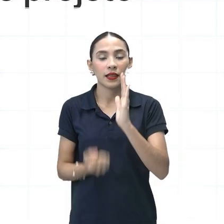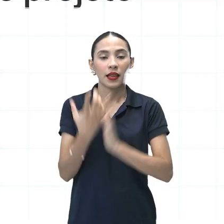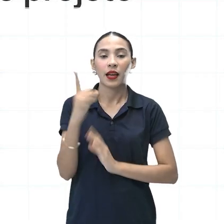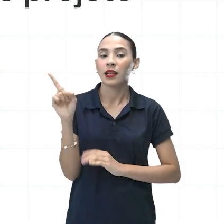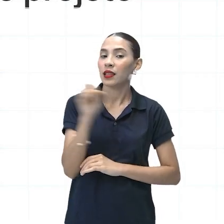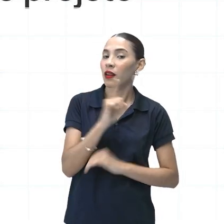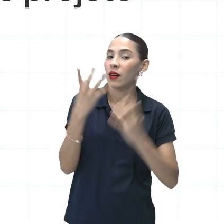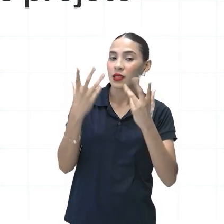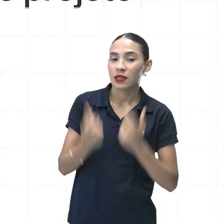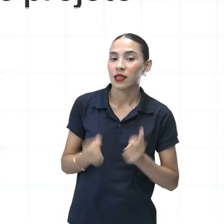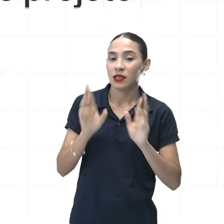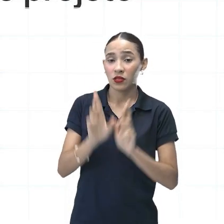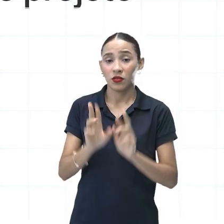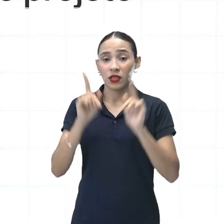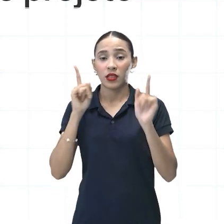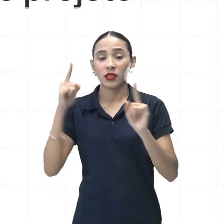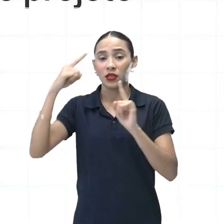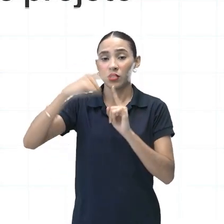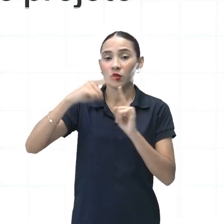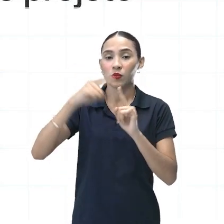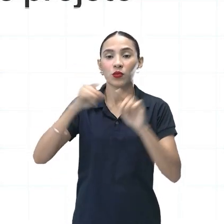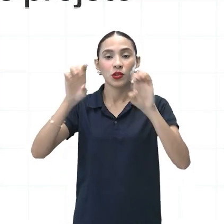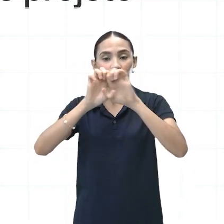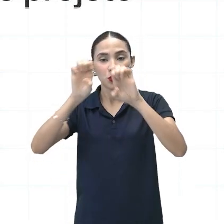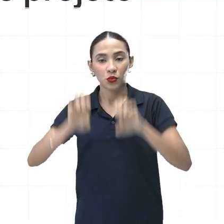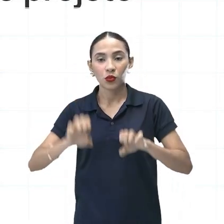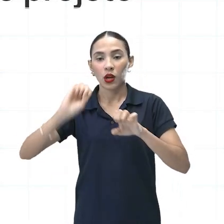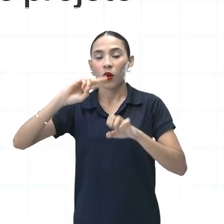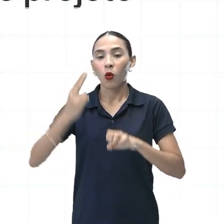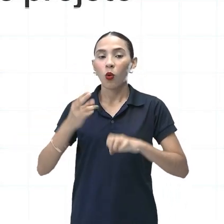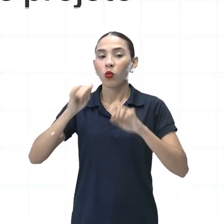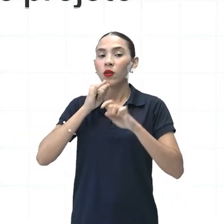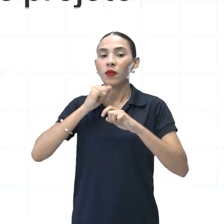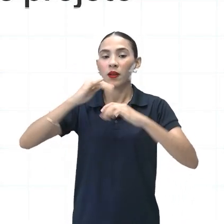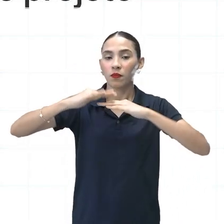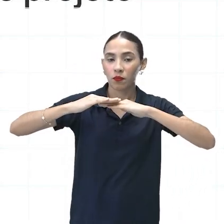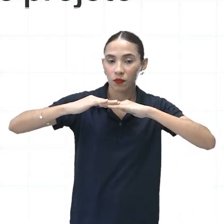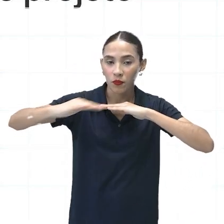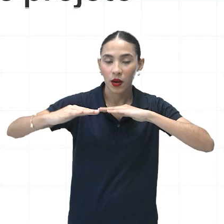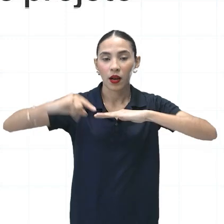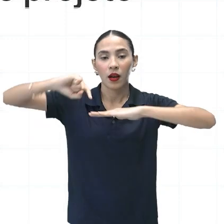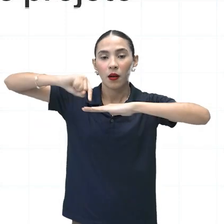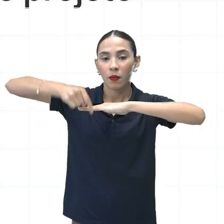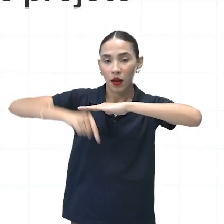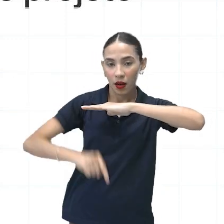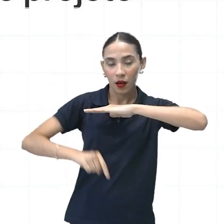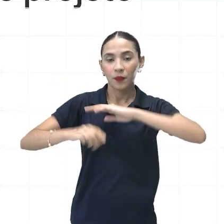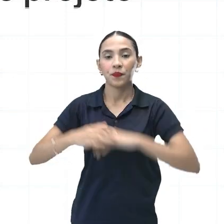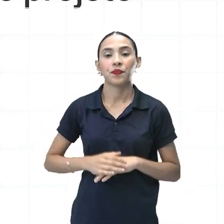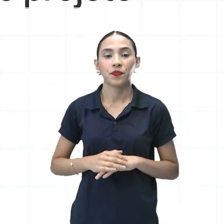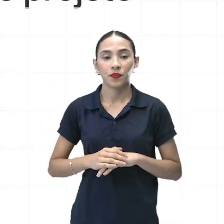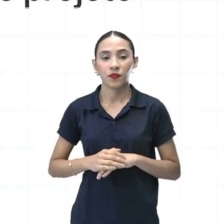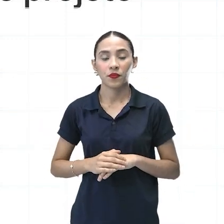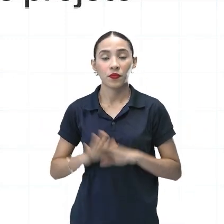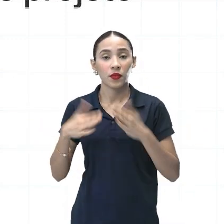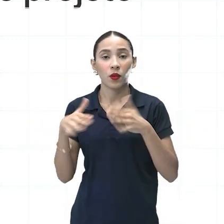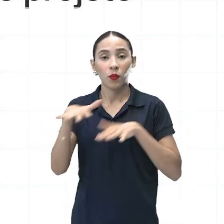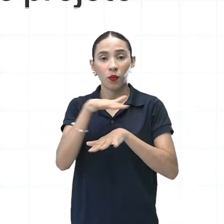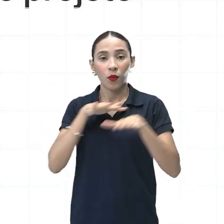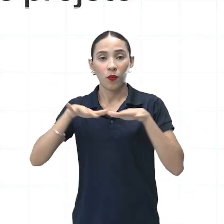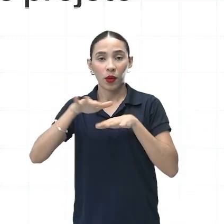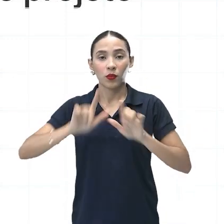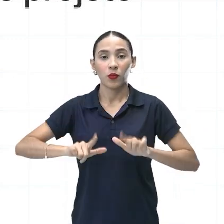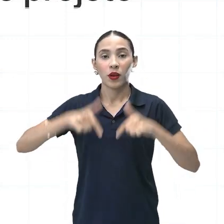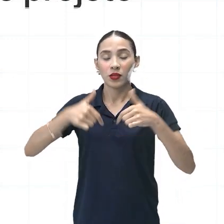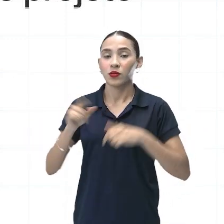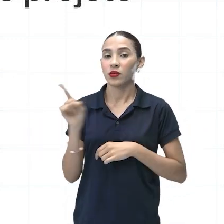rejeita distinções entre forma e fundo ou qualquer noção de profundidade. Então, esse movimento artístico